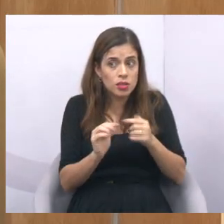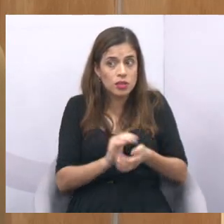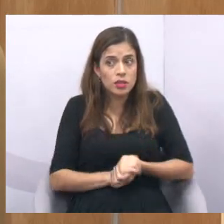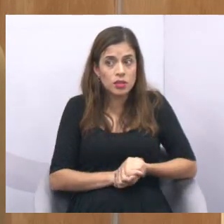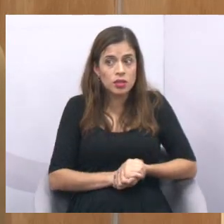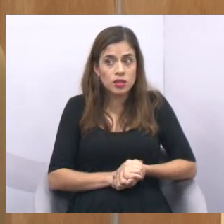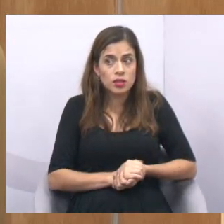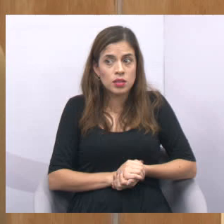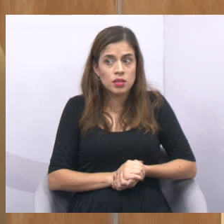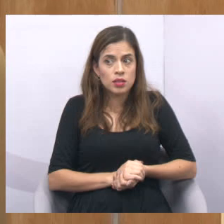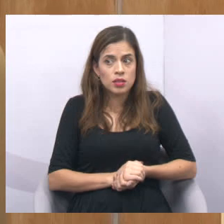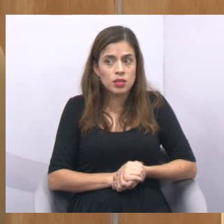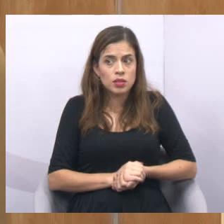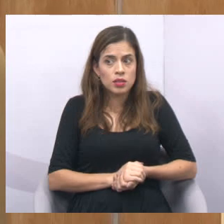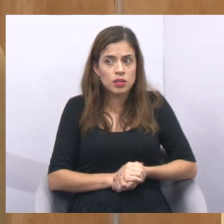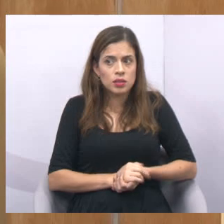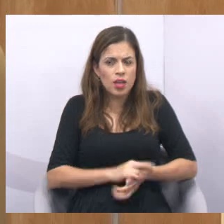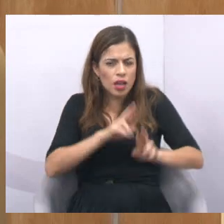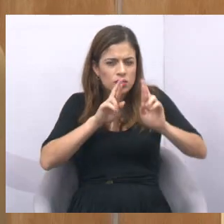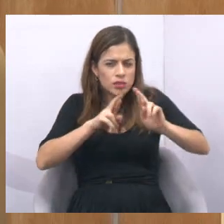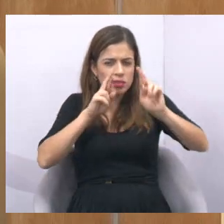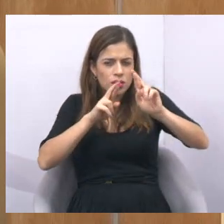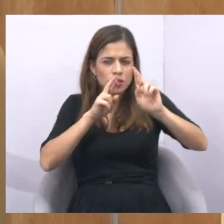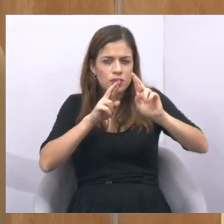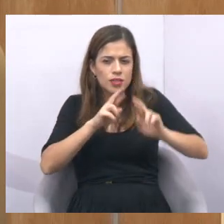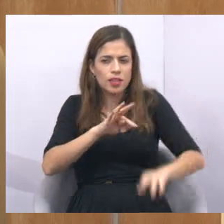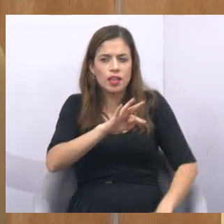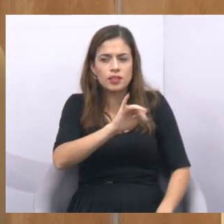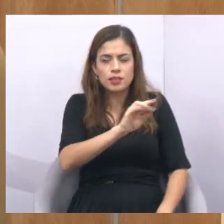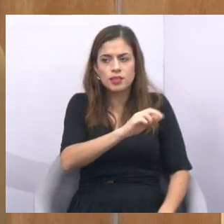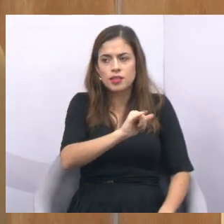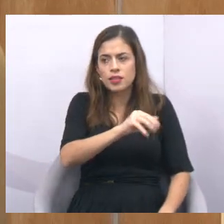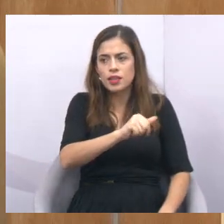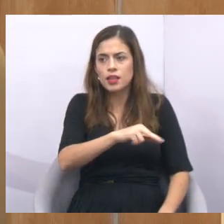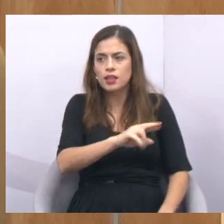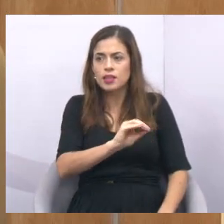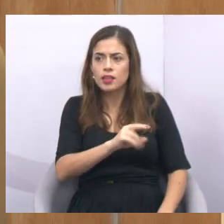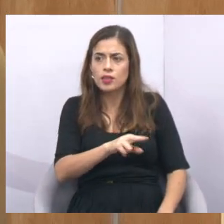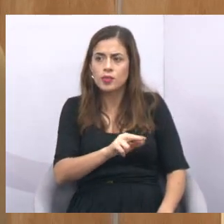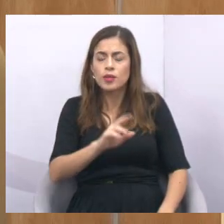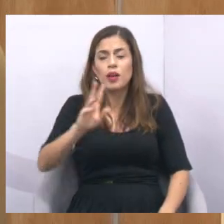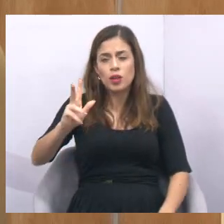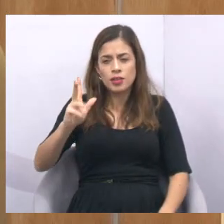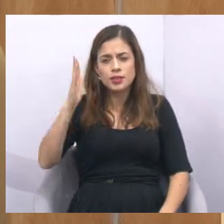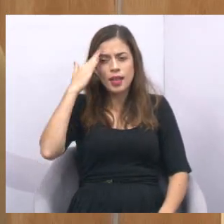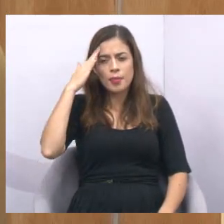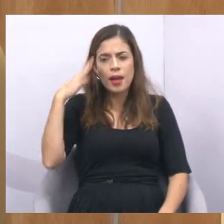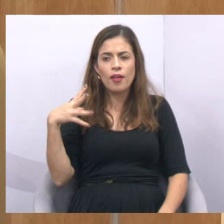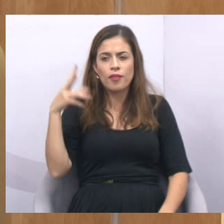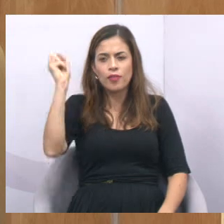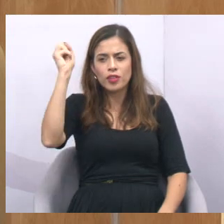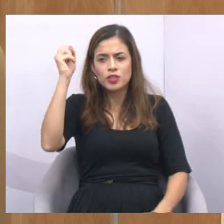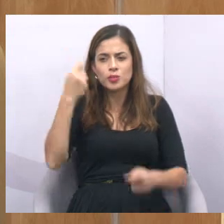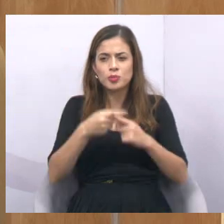enfrentar a torcida do Trianon. E nós sabemos o quanto ela era forte, porque nós jogamos